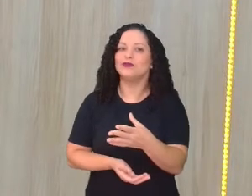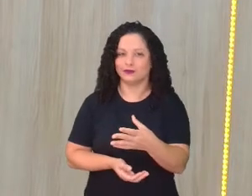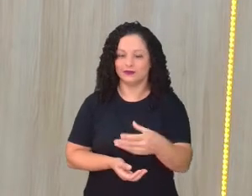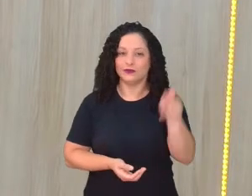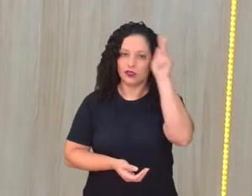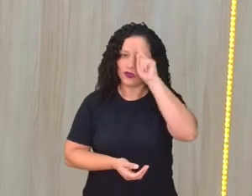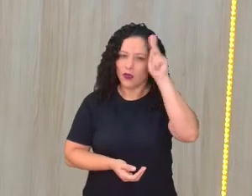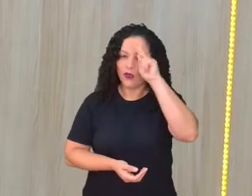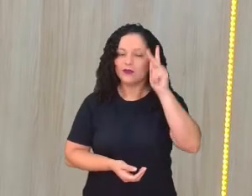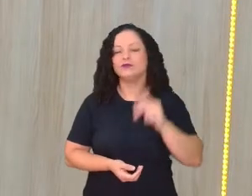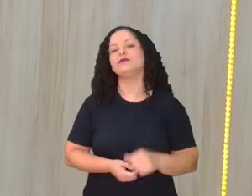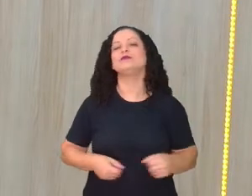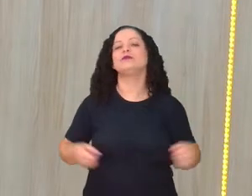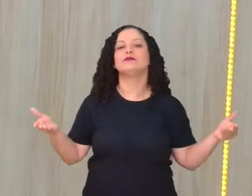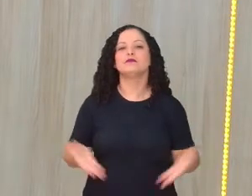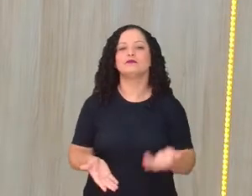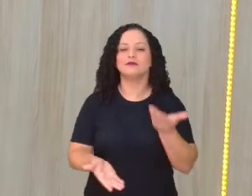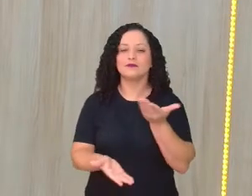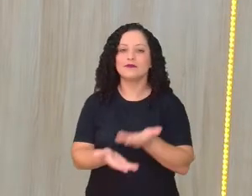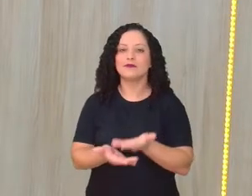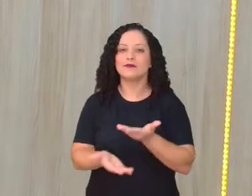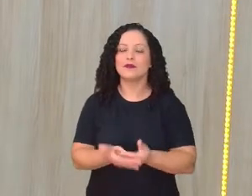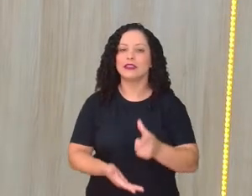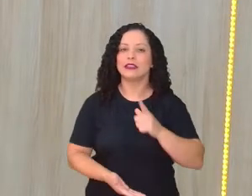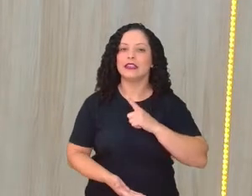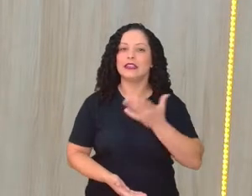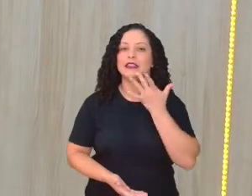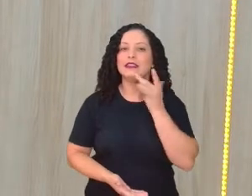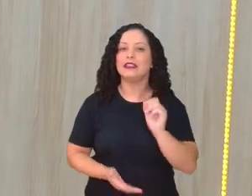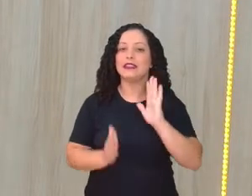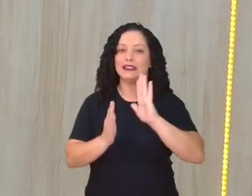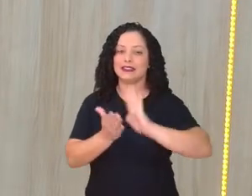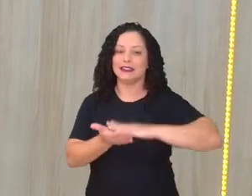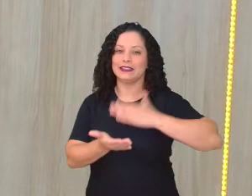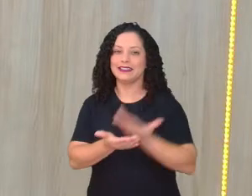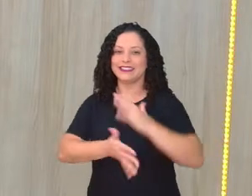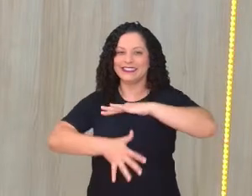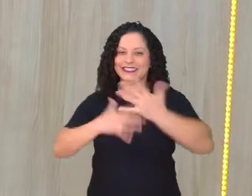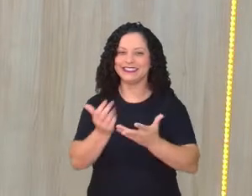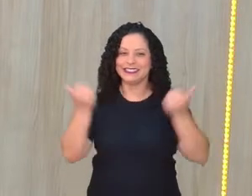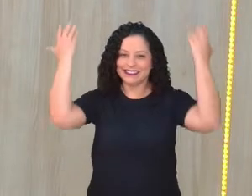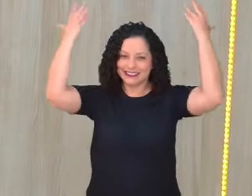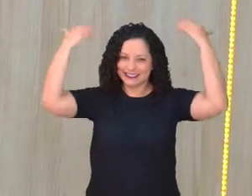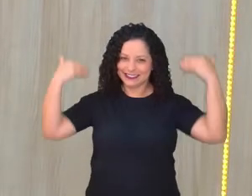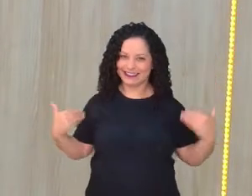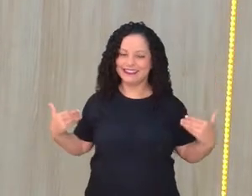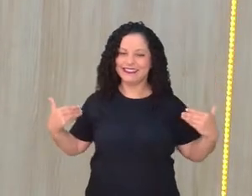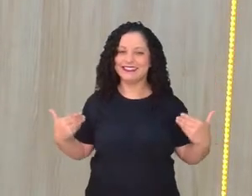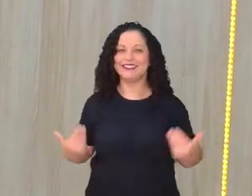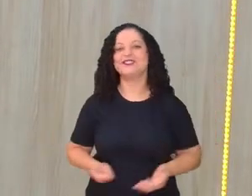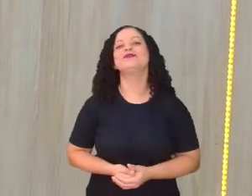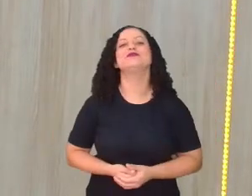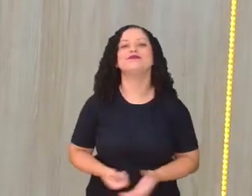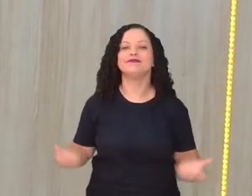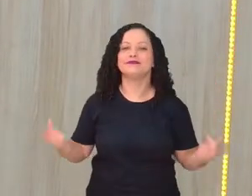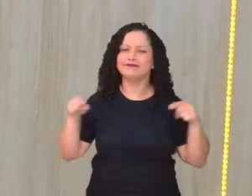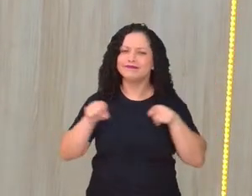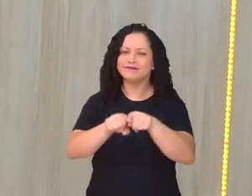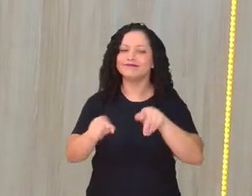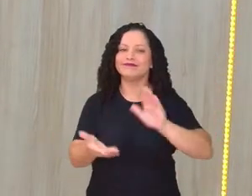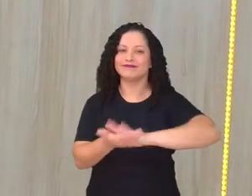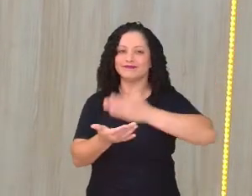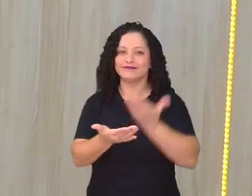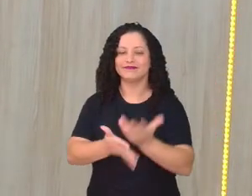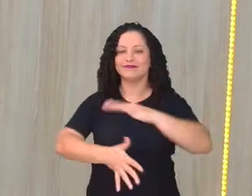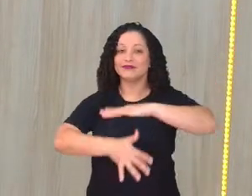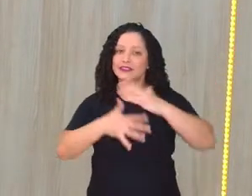Para essa aula de hoje, a gente conta com a ajuda de Késia, olha ela aqui, Késia, nossa parceira aqui, intérprete